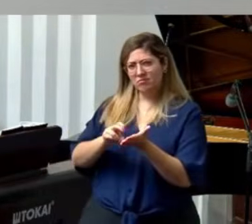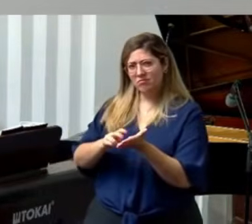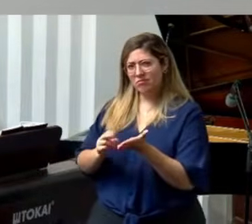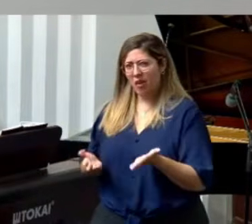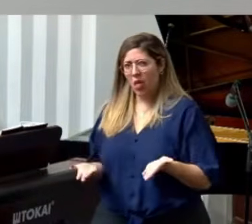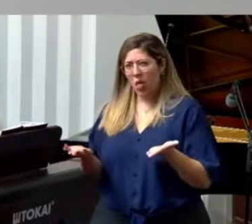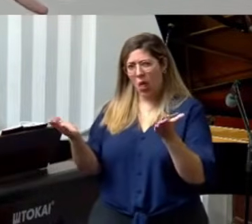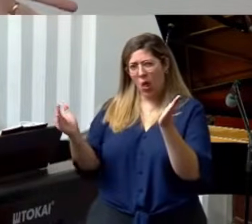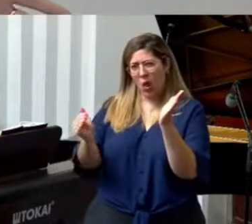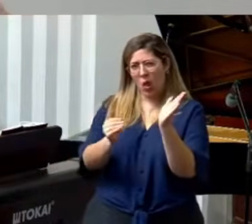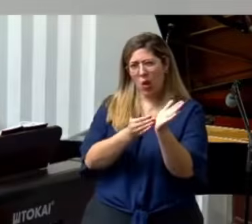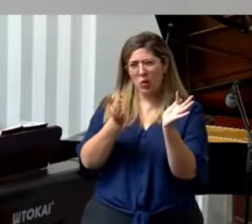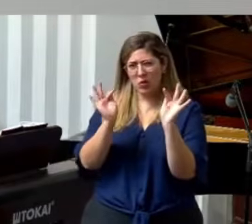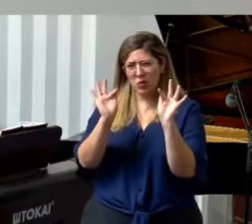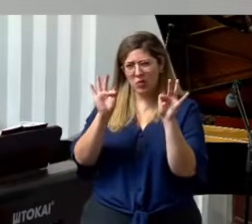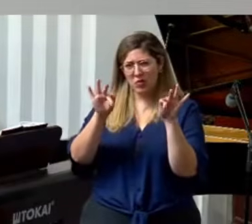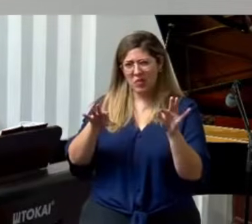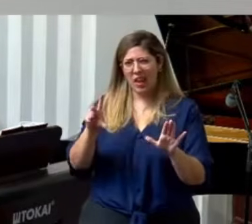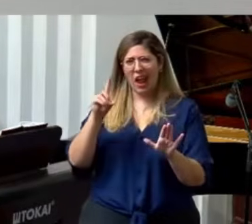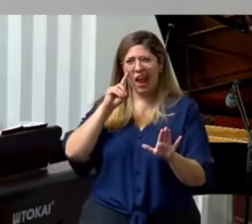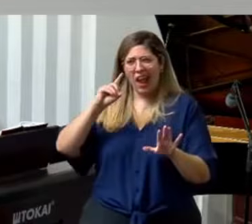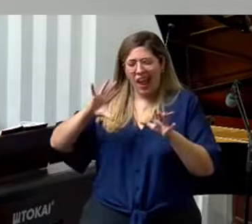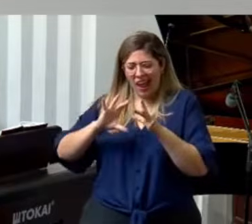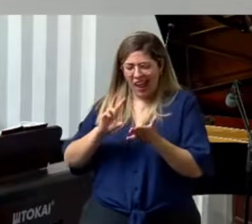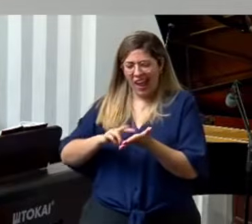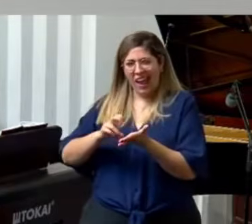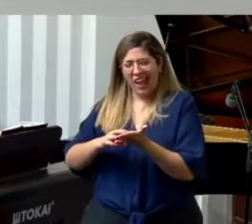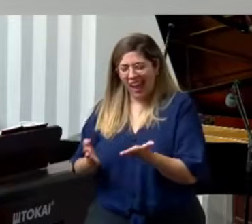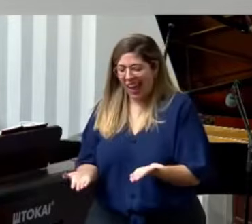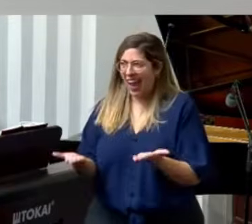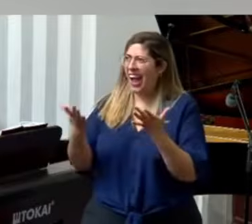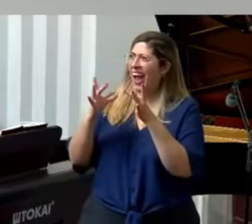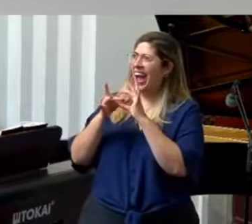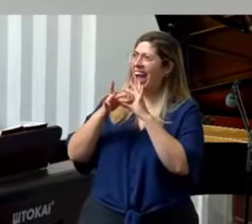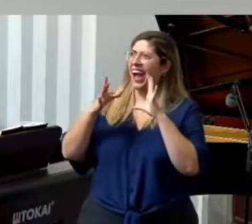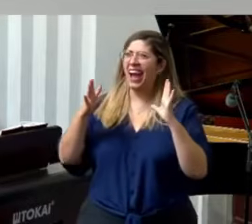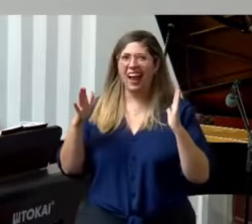dia, estivessem completamente livres da sua condição